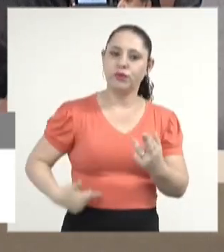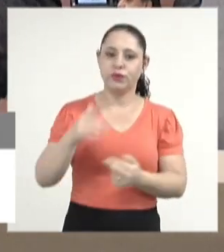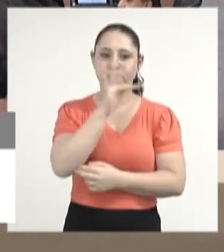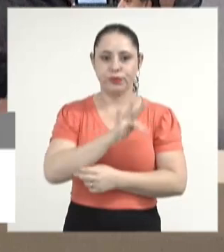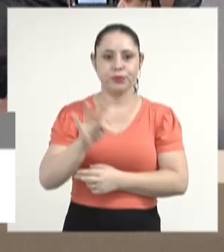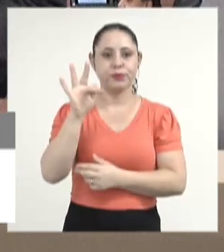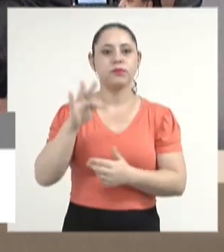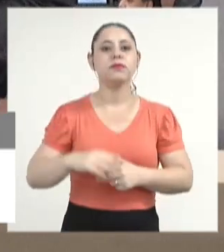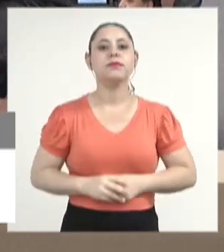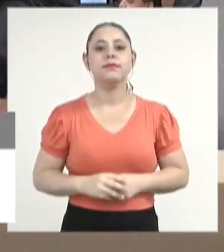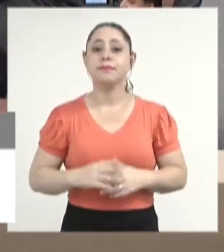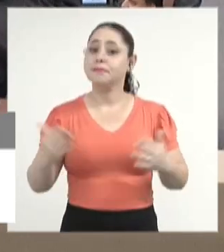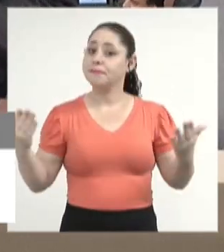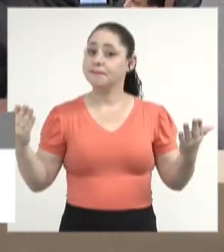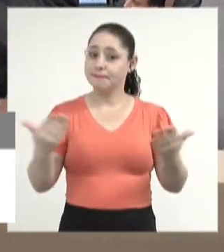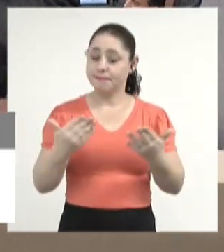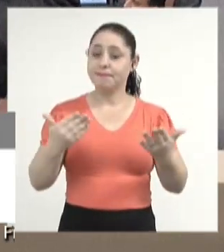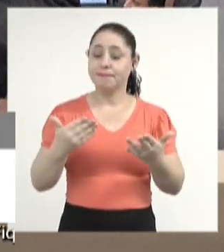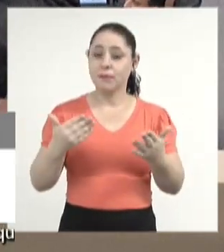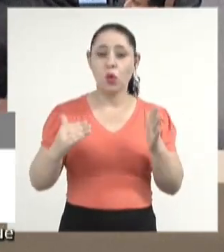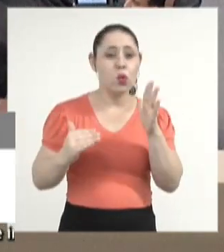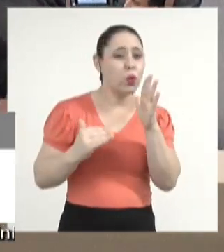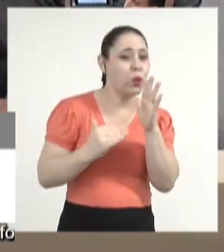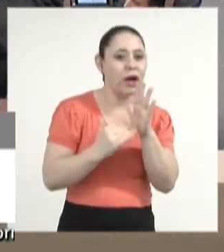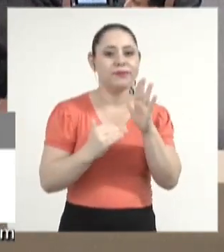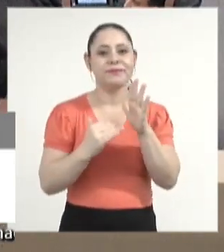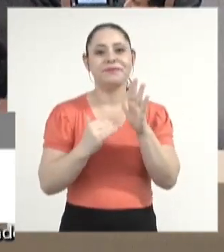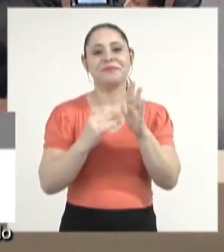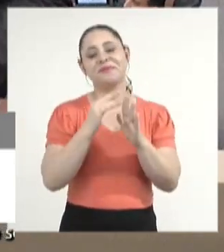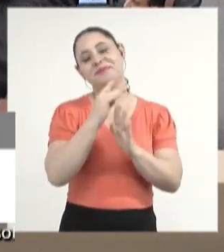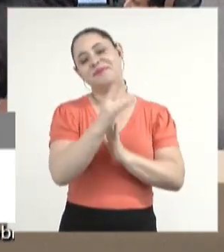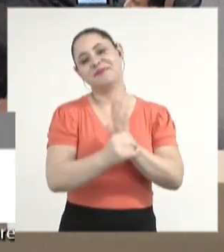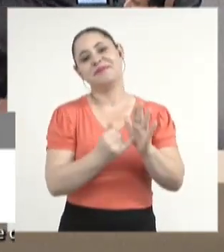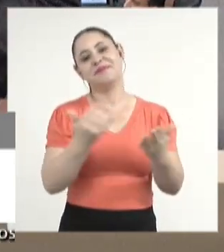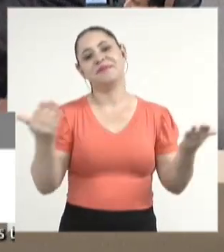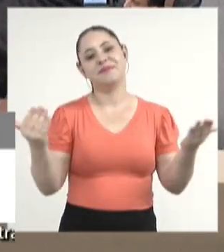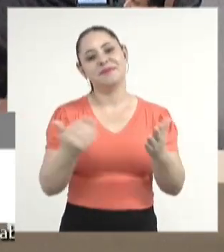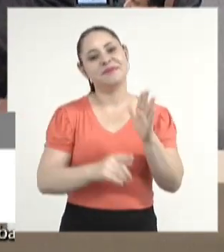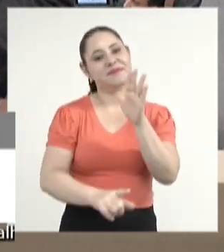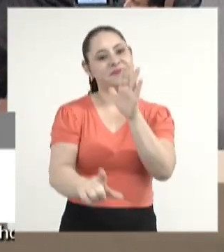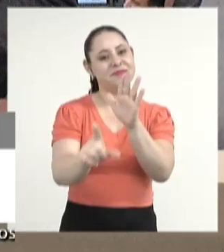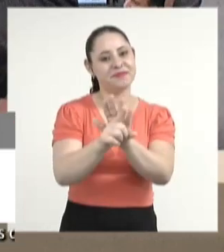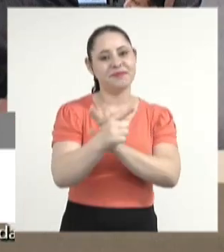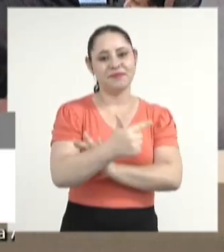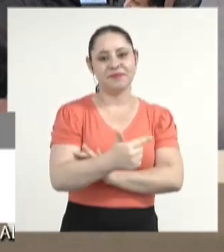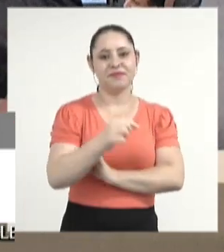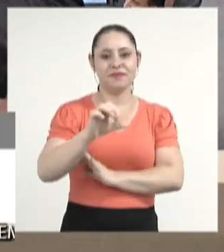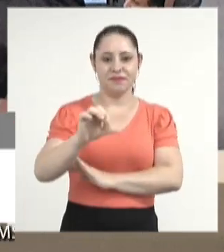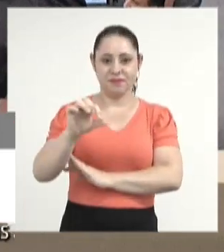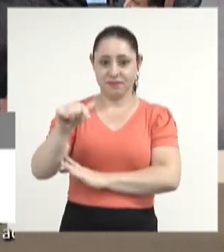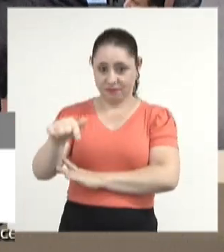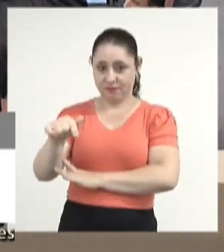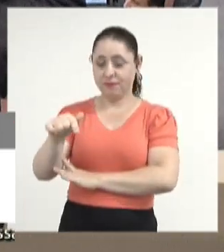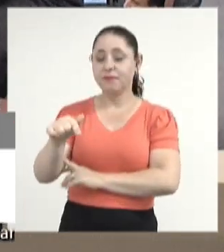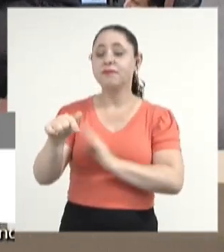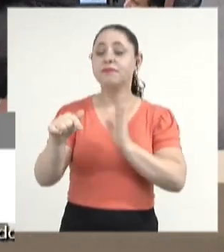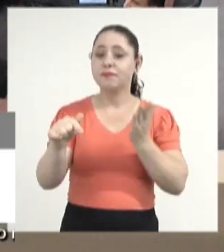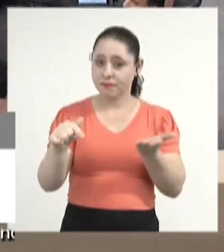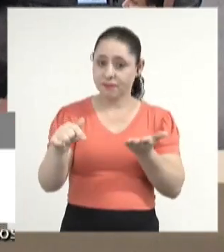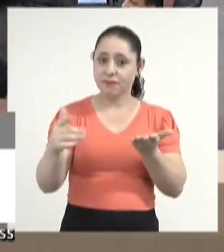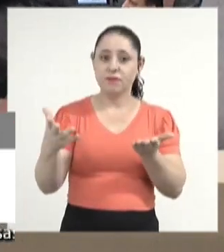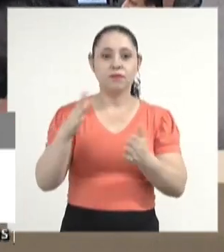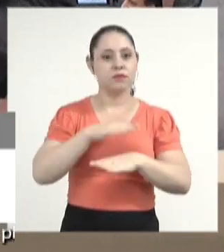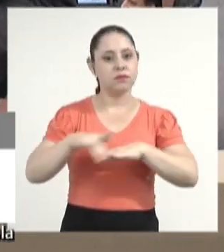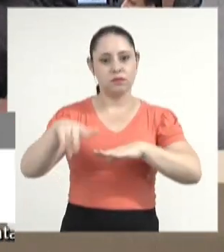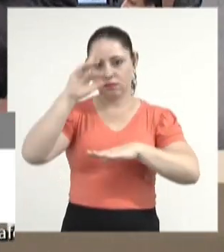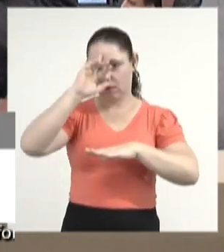pelo governo federal. Agora a gente segue para o último item da pauta de hoje, é o projeto de lei de número 297, aqui da